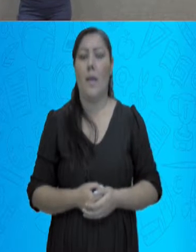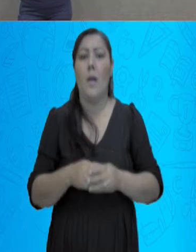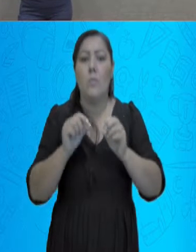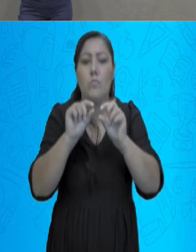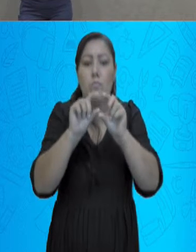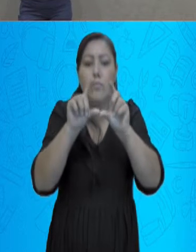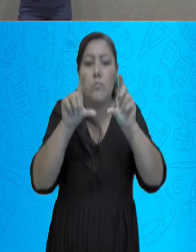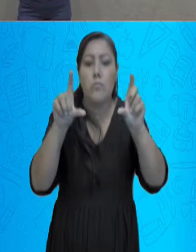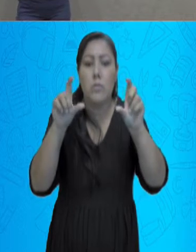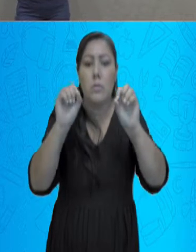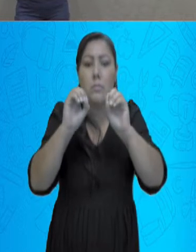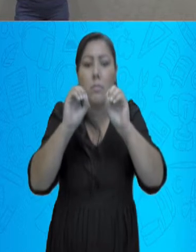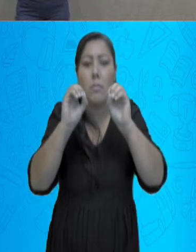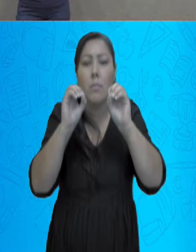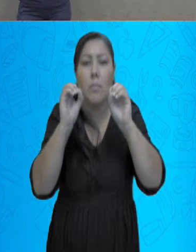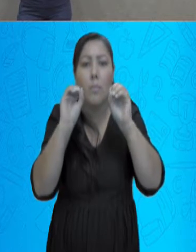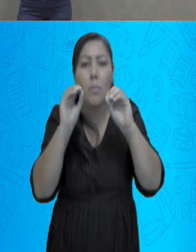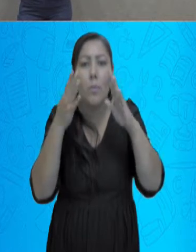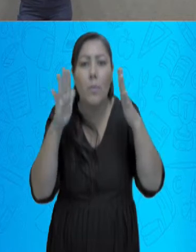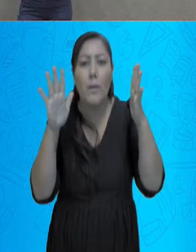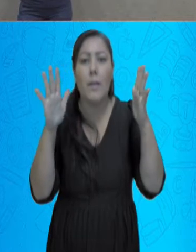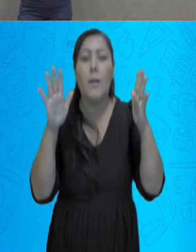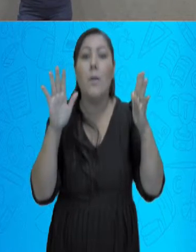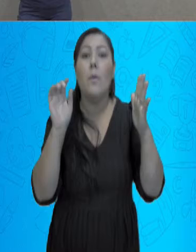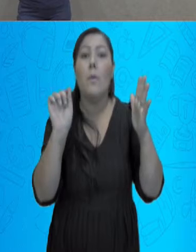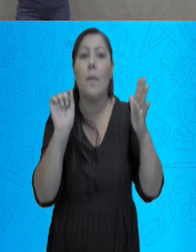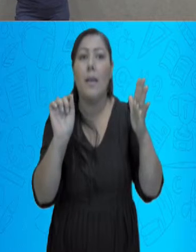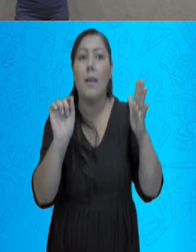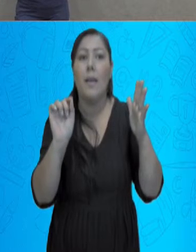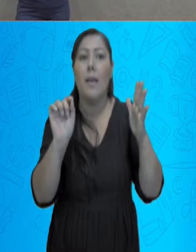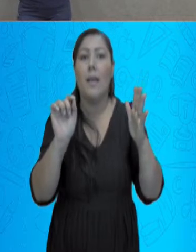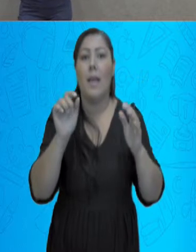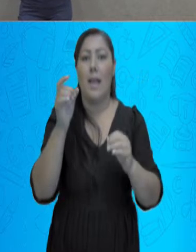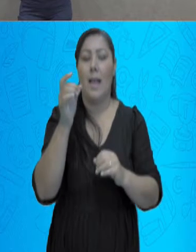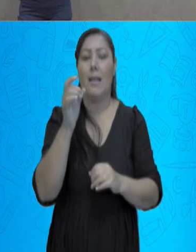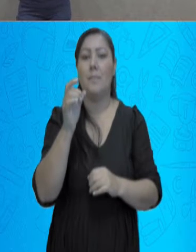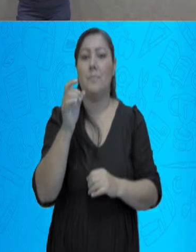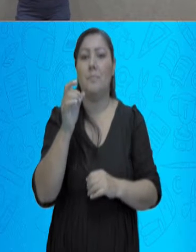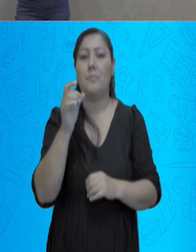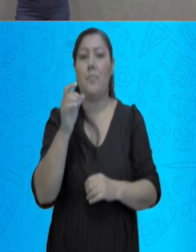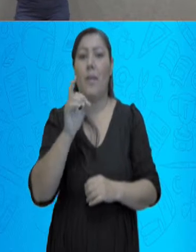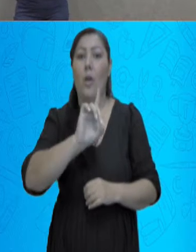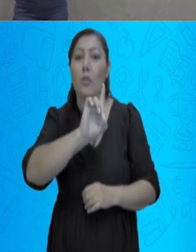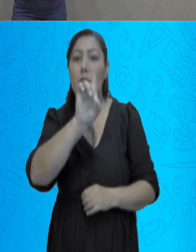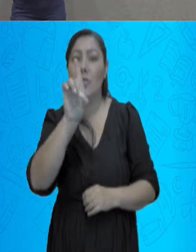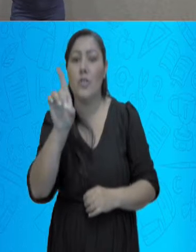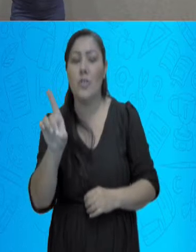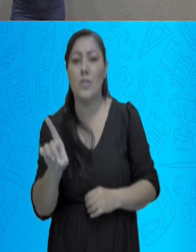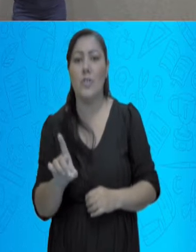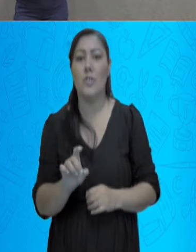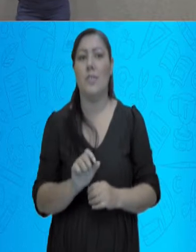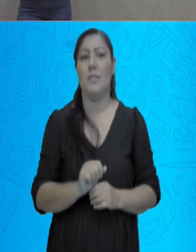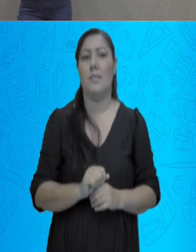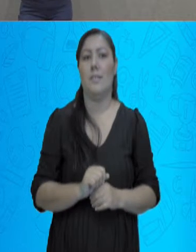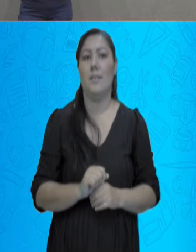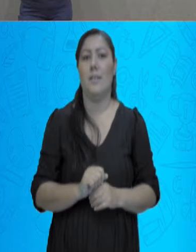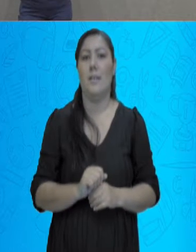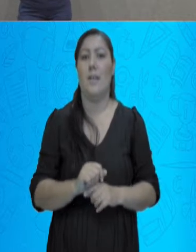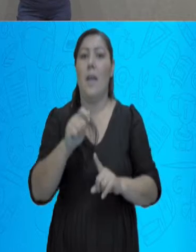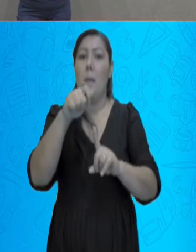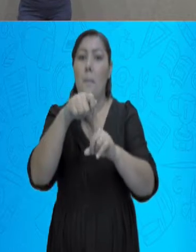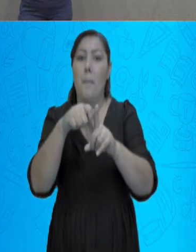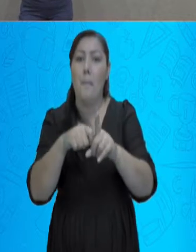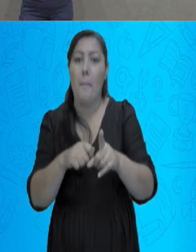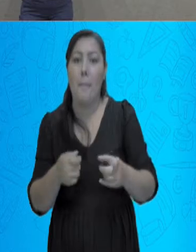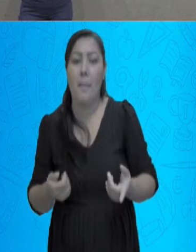é fundamental, que se trata de cartazes com um conteúdo mais informativo.